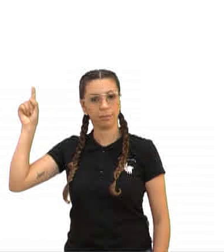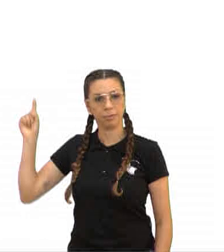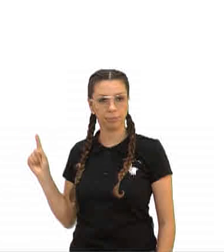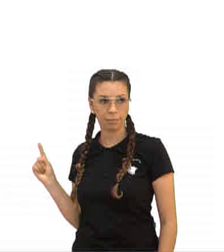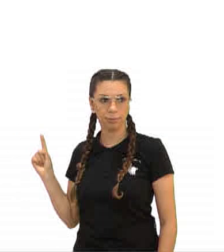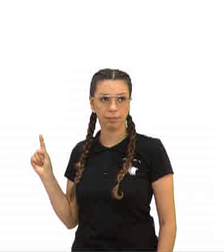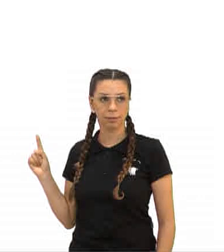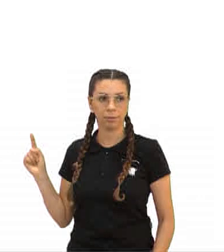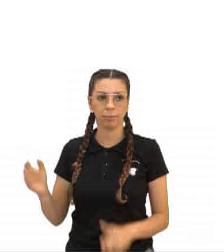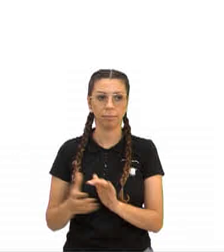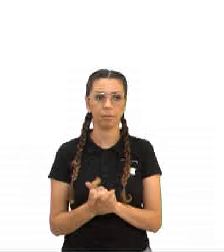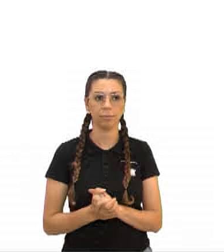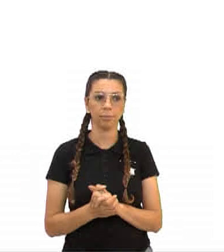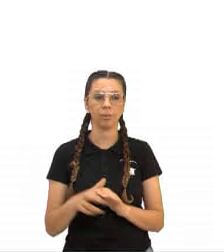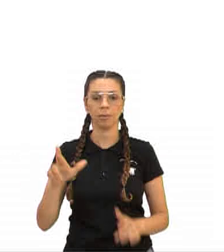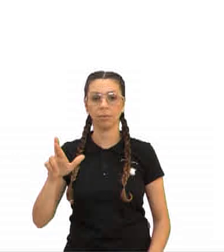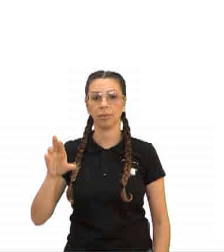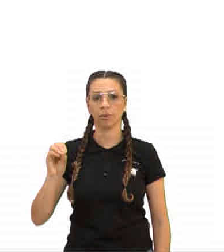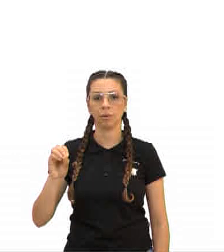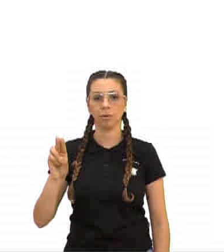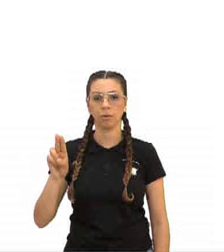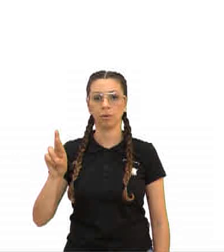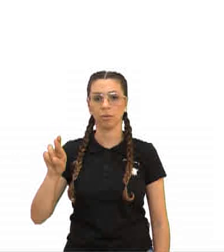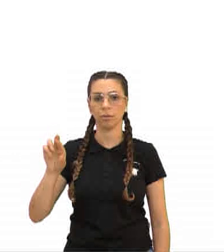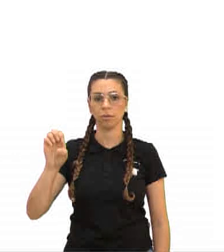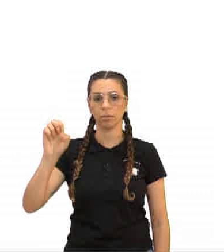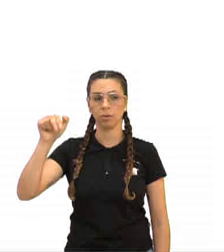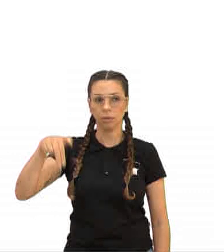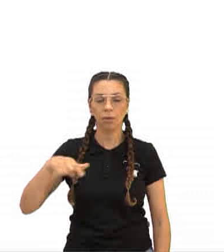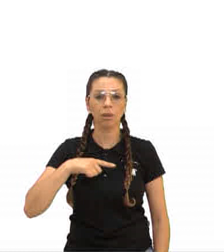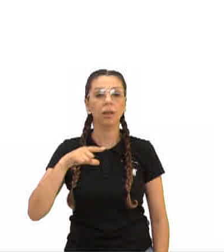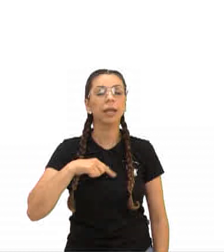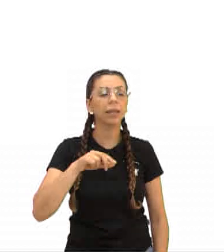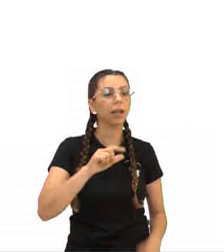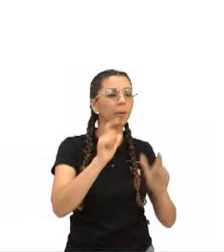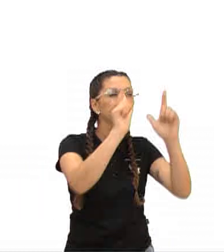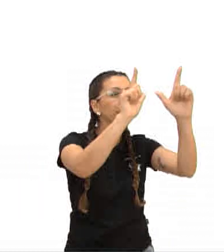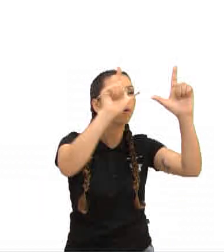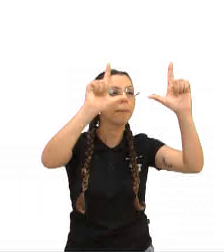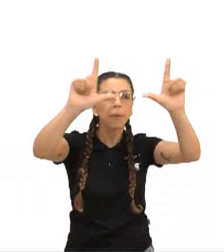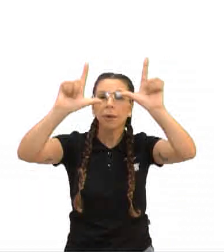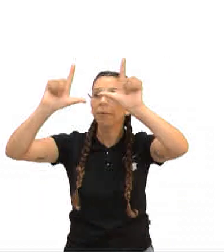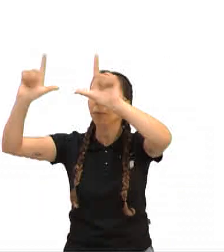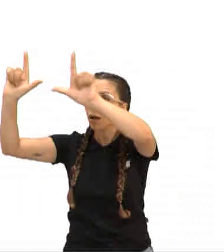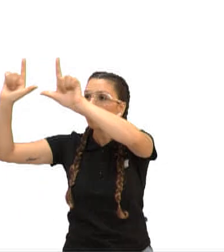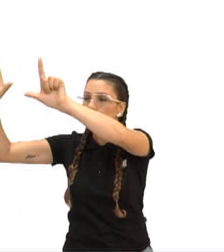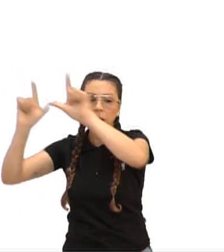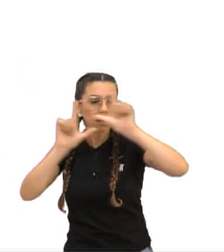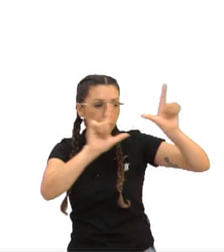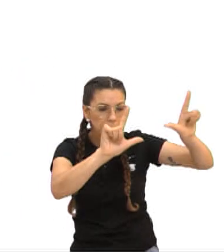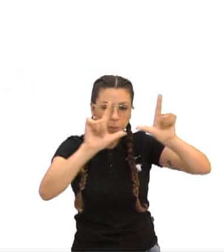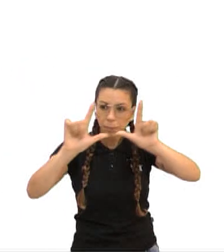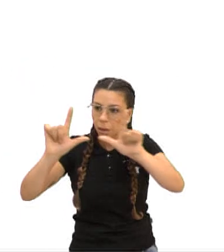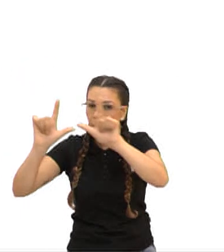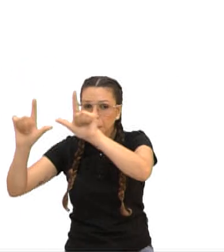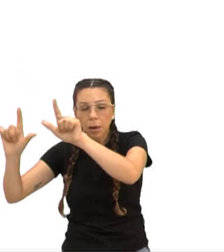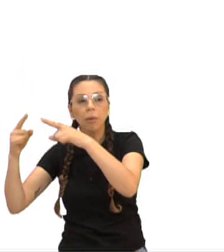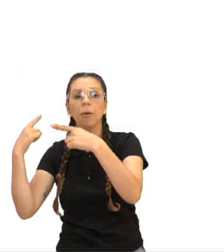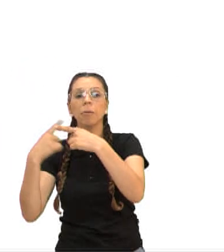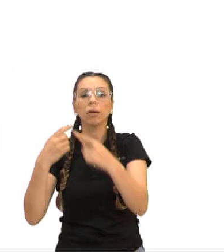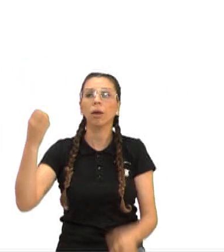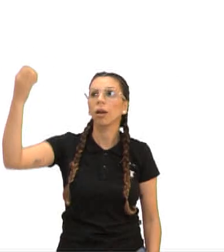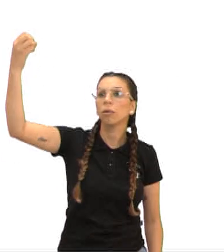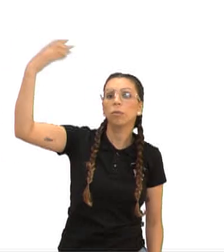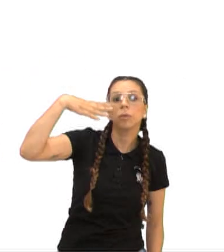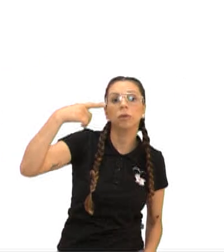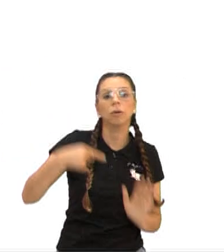Rouen, né? Pessoal, que tem diversas obras, diversas vezes trabalhada a iluminação pelo próprio Monet, tá? Aqui